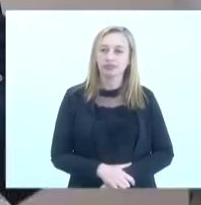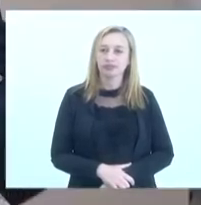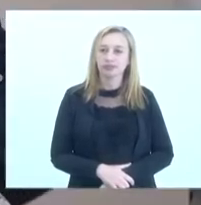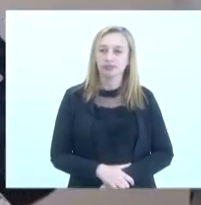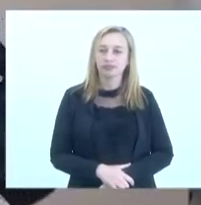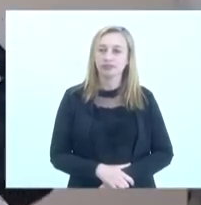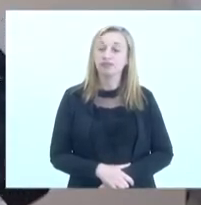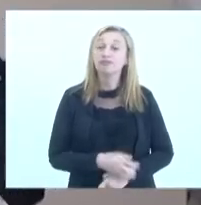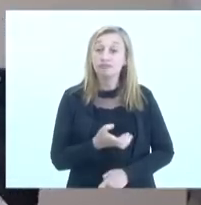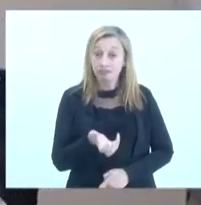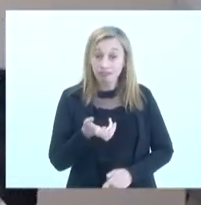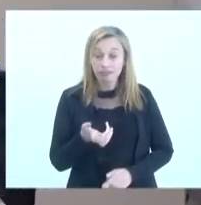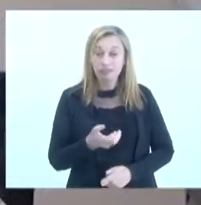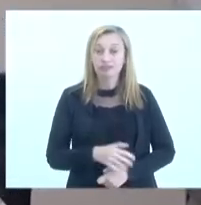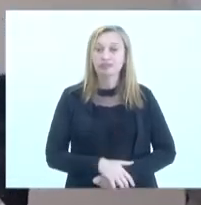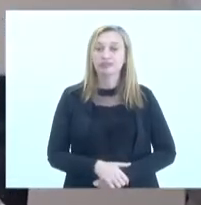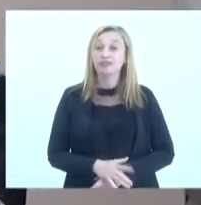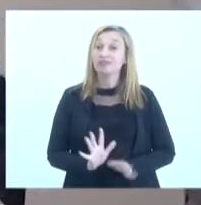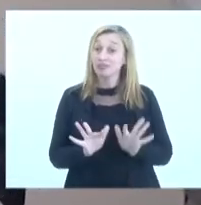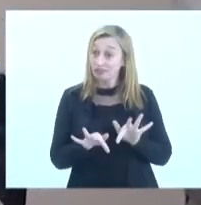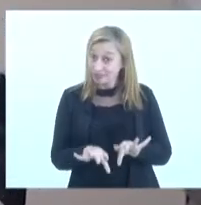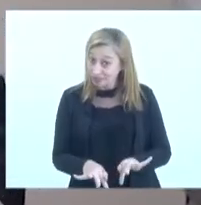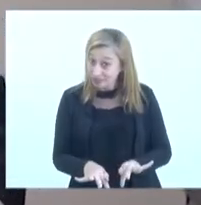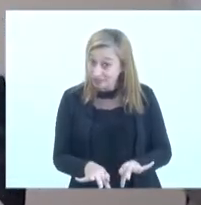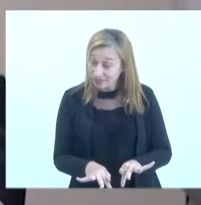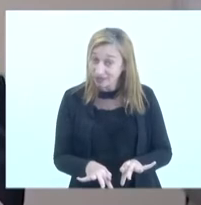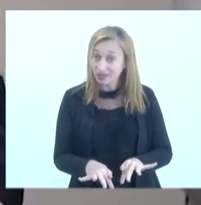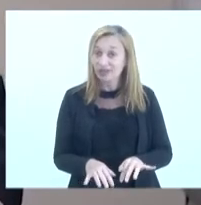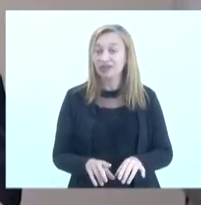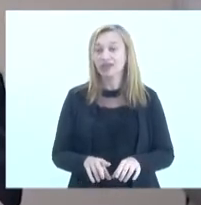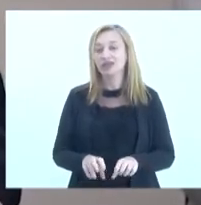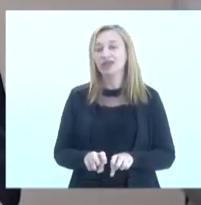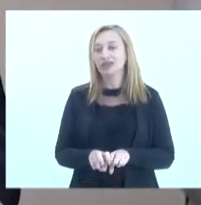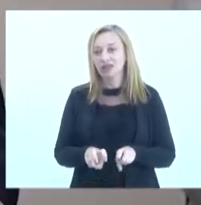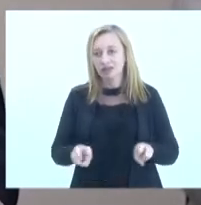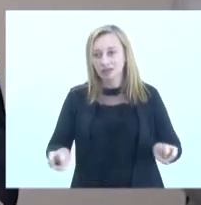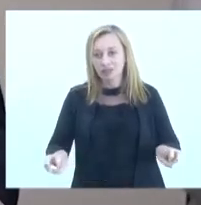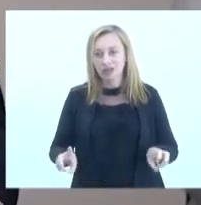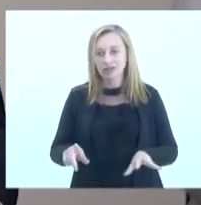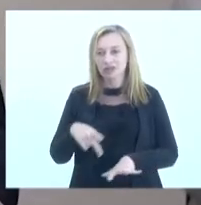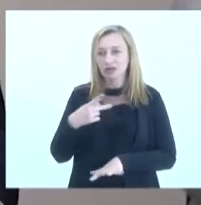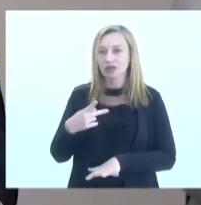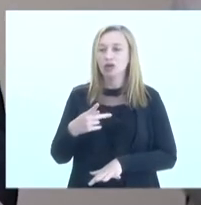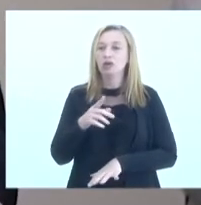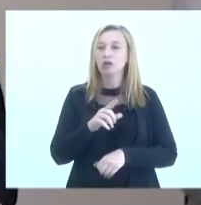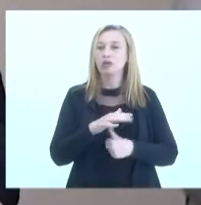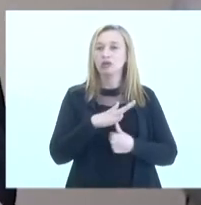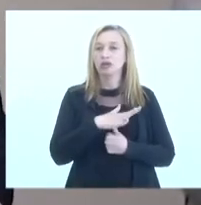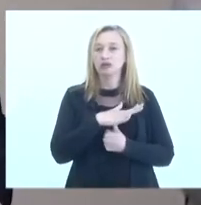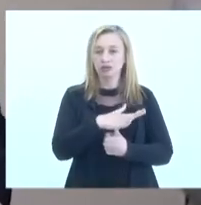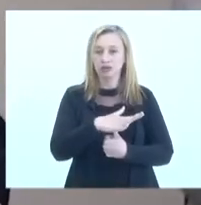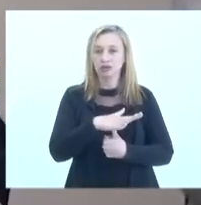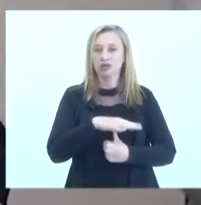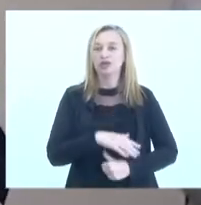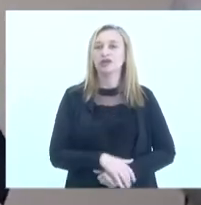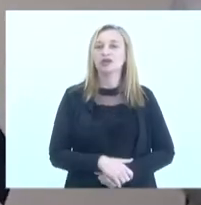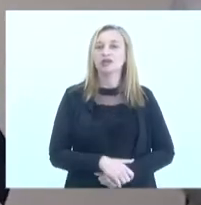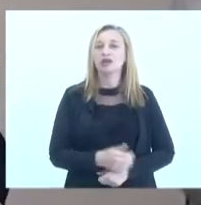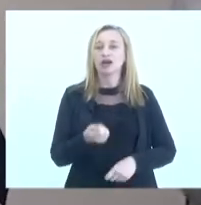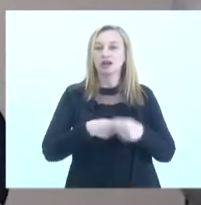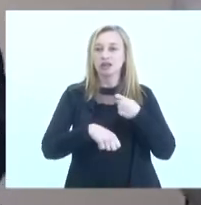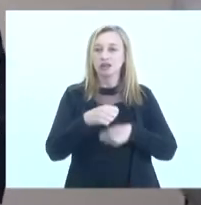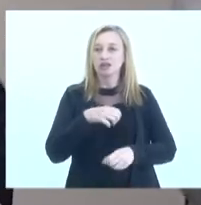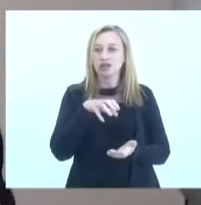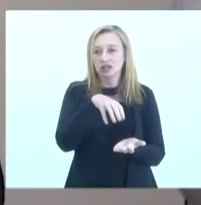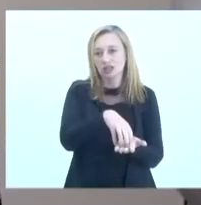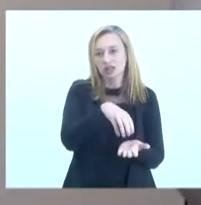Quero, para encerrar, para a gente passar para a mesa, convido o pró-reitor administrativo do